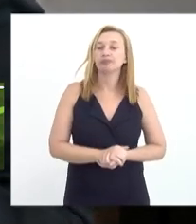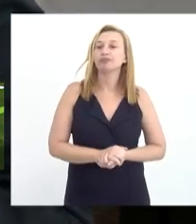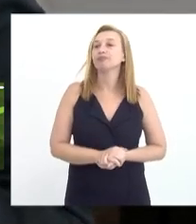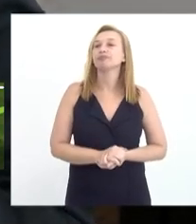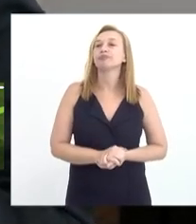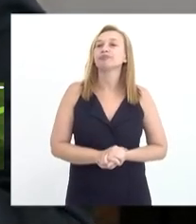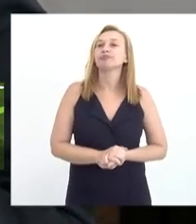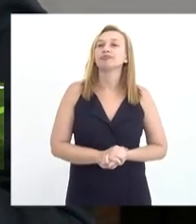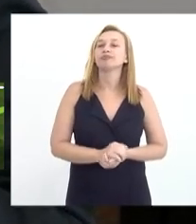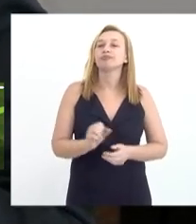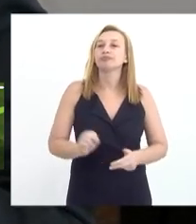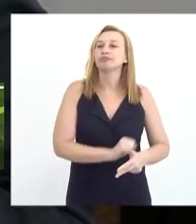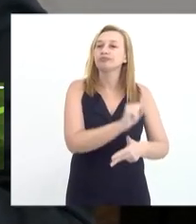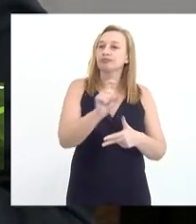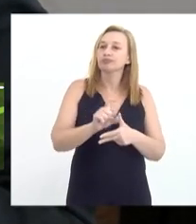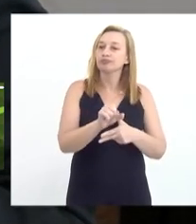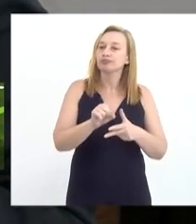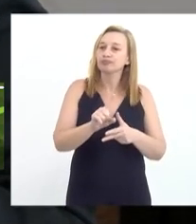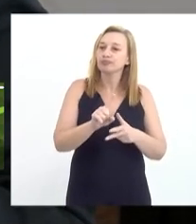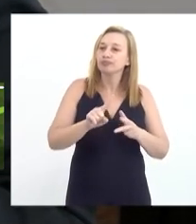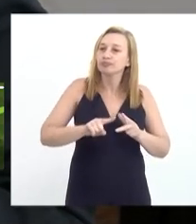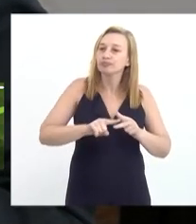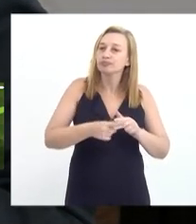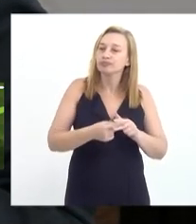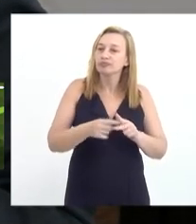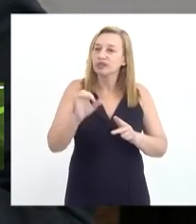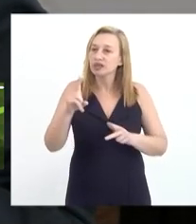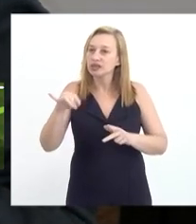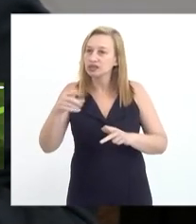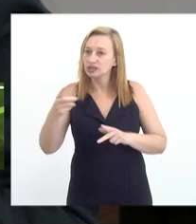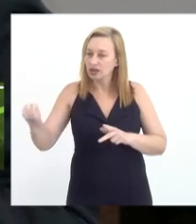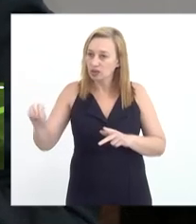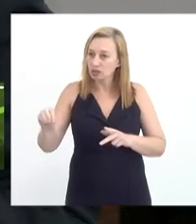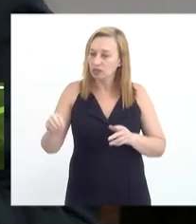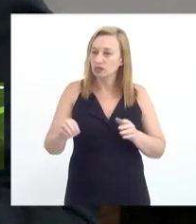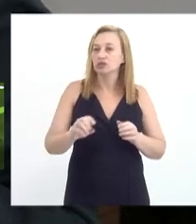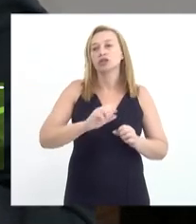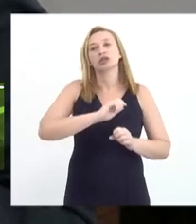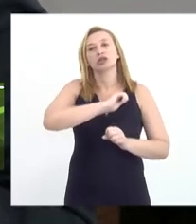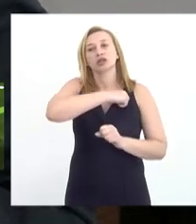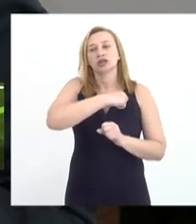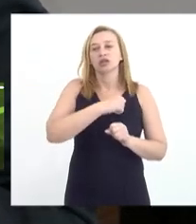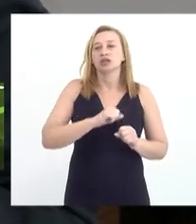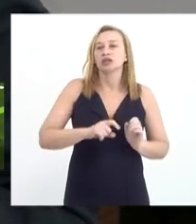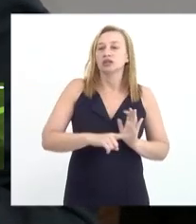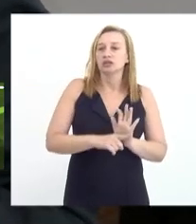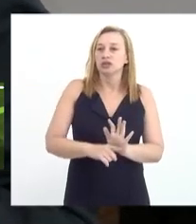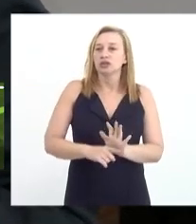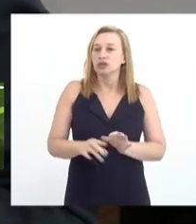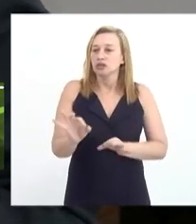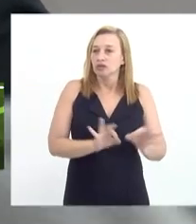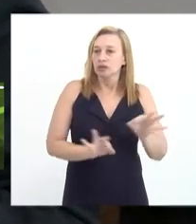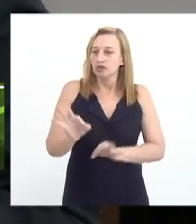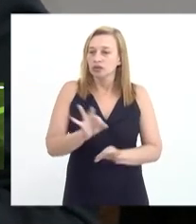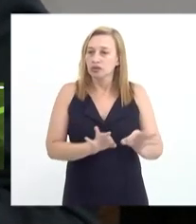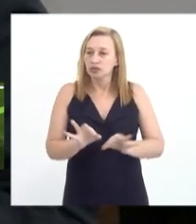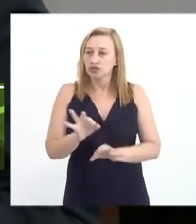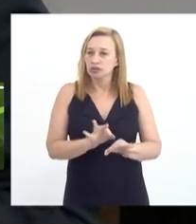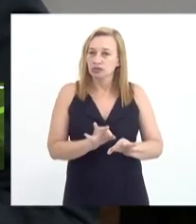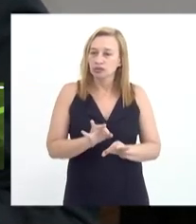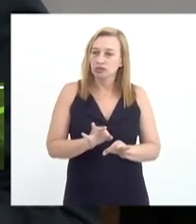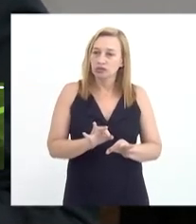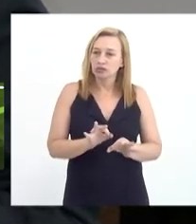Fica o Poder Executivo Autorizado Aderir o regime De recuperação fiscal Consoante o plano De recuperação